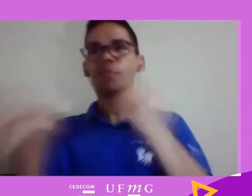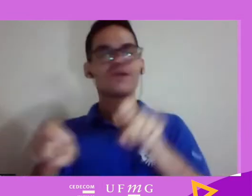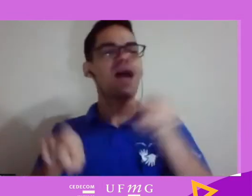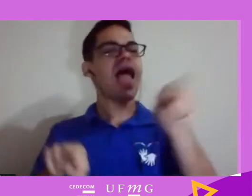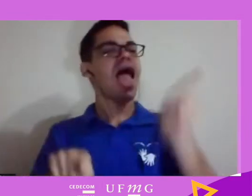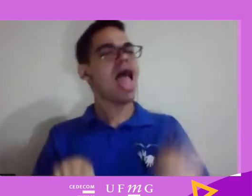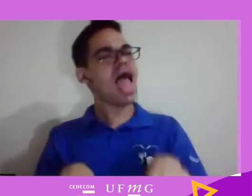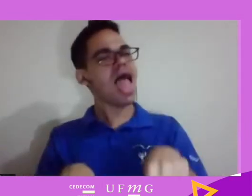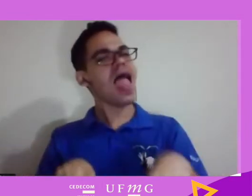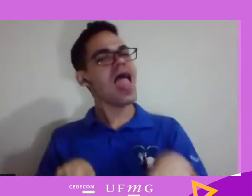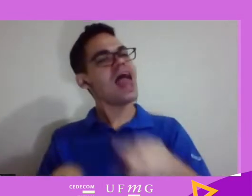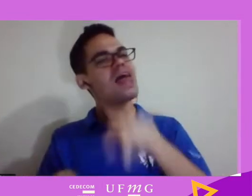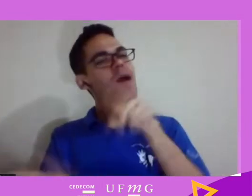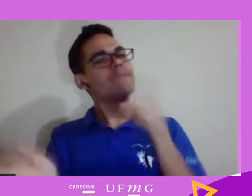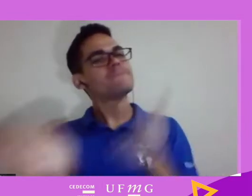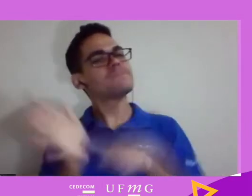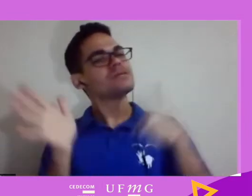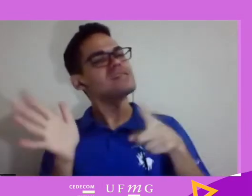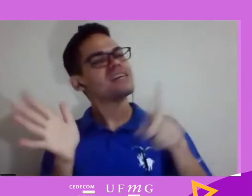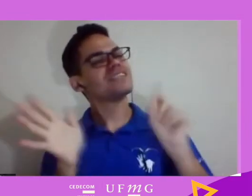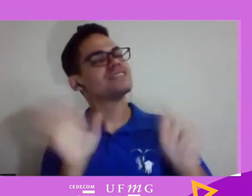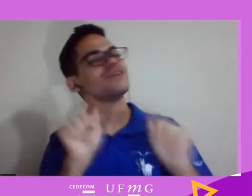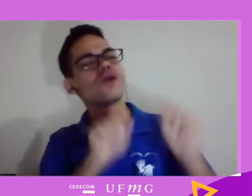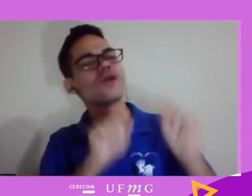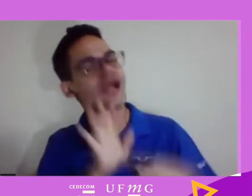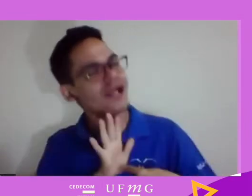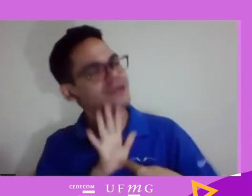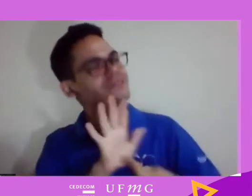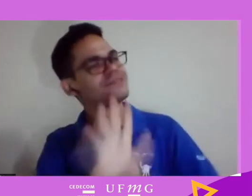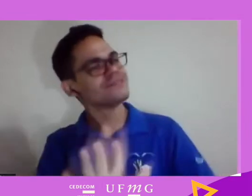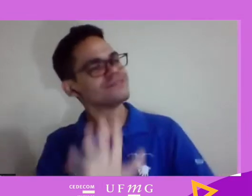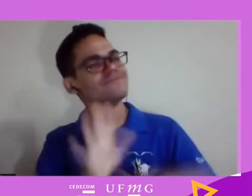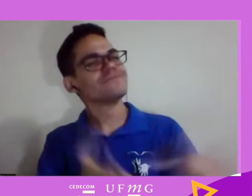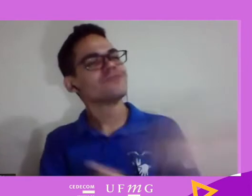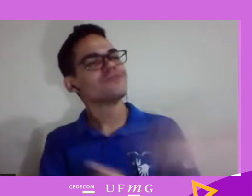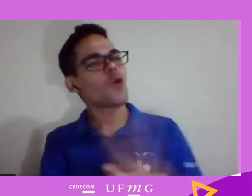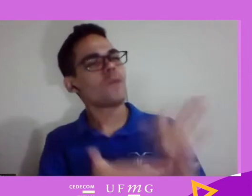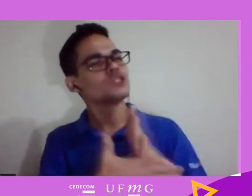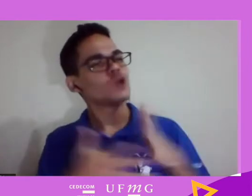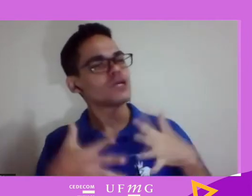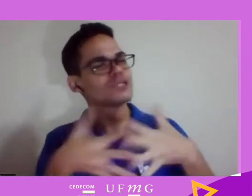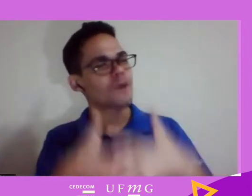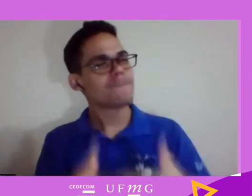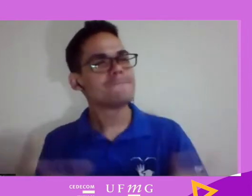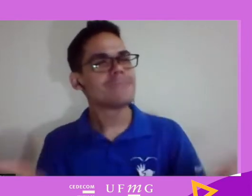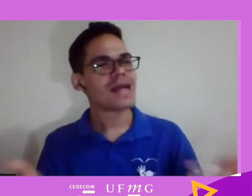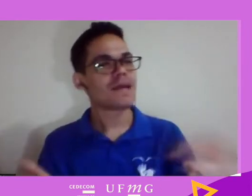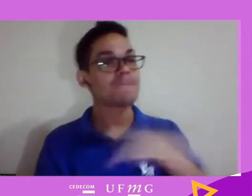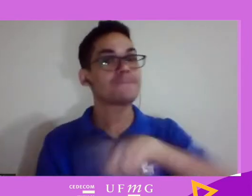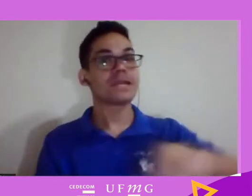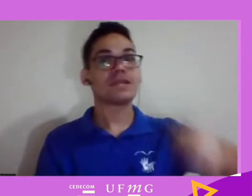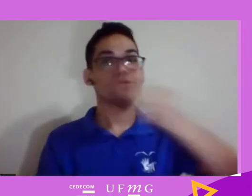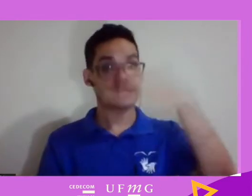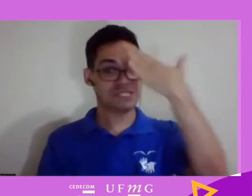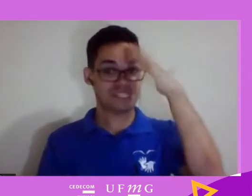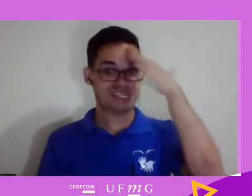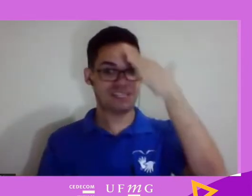mais complexo na contemporaneidade para a gente conseguir entender isso. Por isso que é tão importante, volto a frisar,